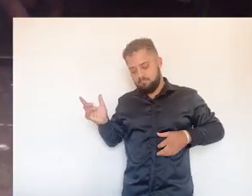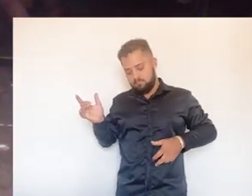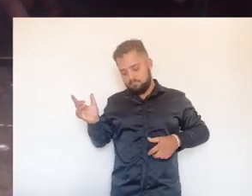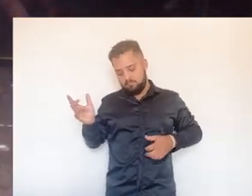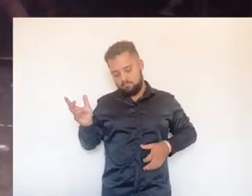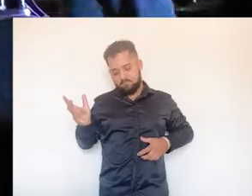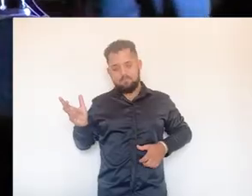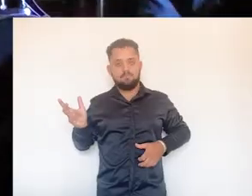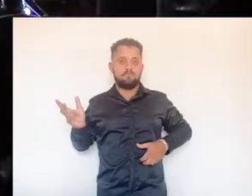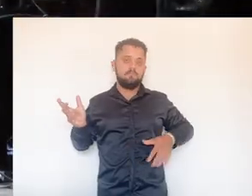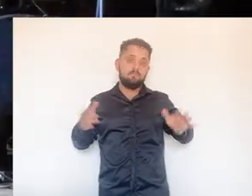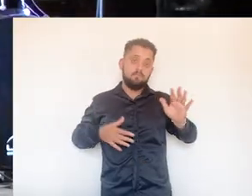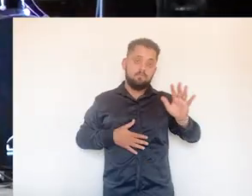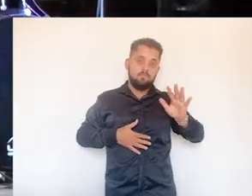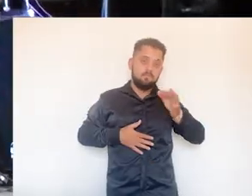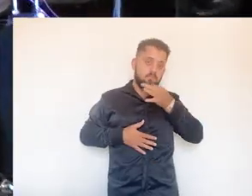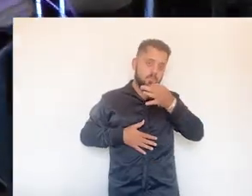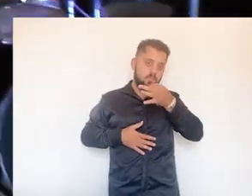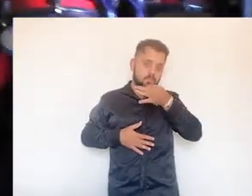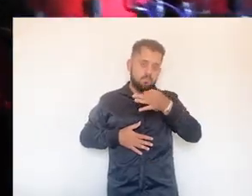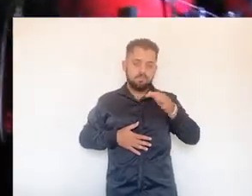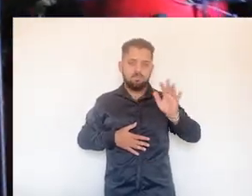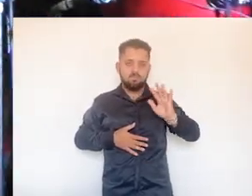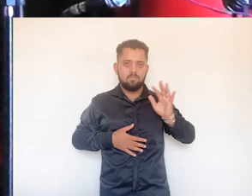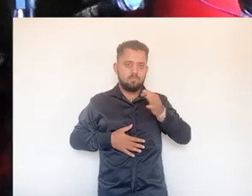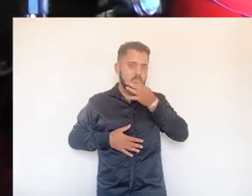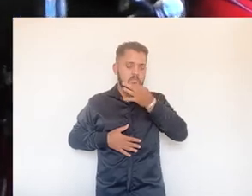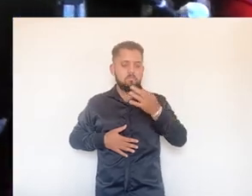Oi, oi, som. Som, tá de boa.